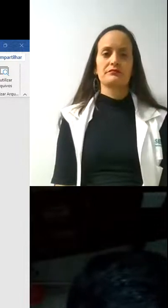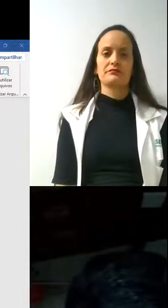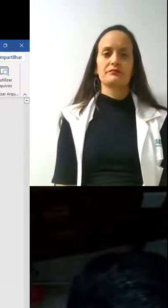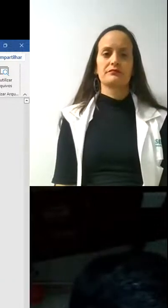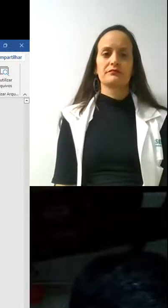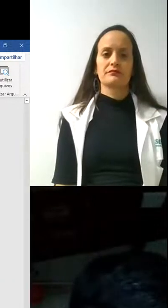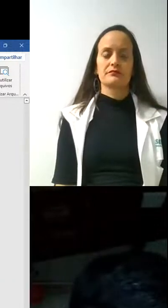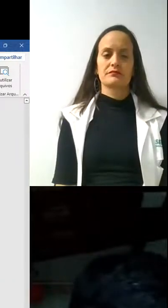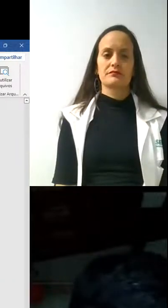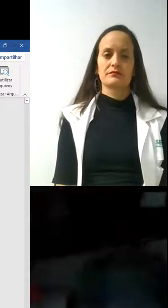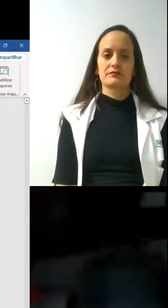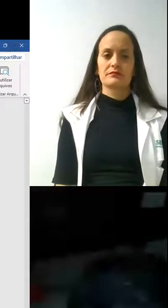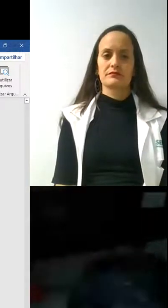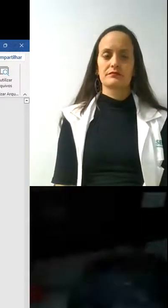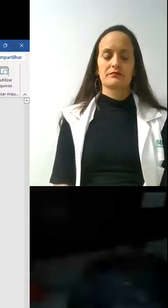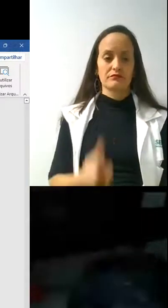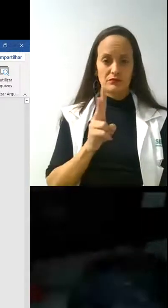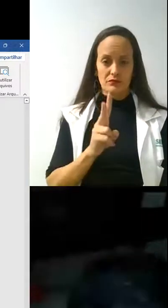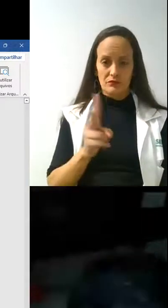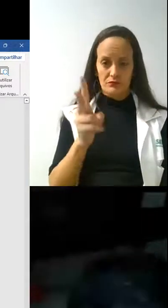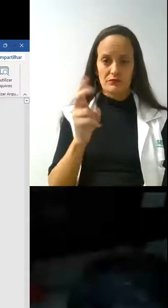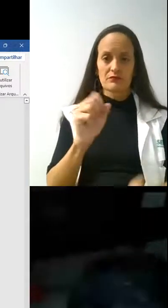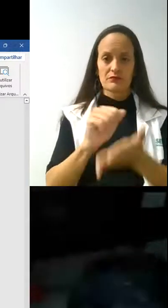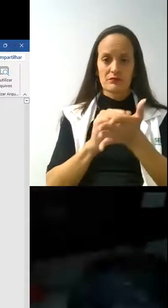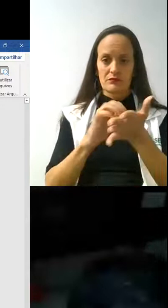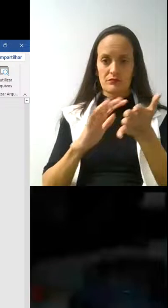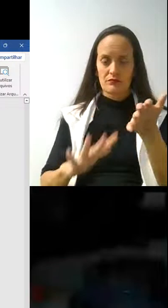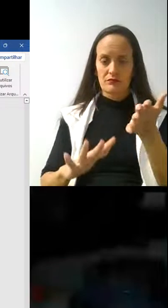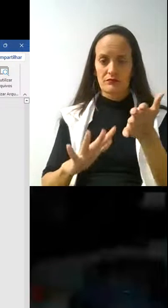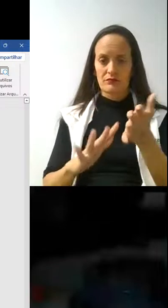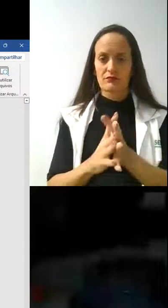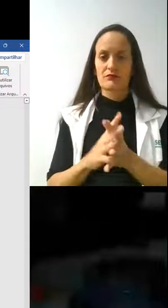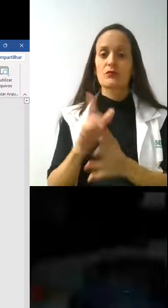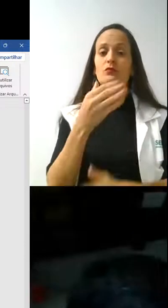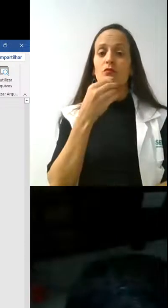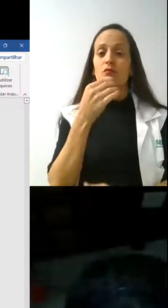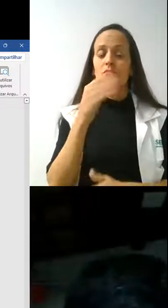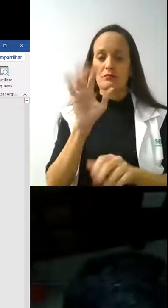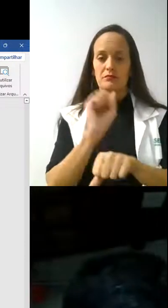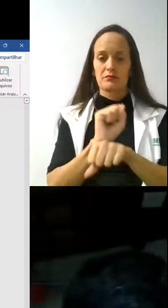Vou continuar aqui, então. Hein, Então, ó. professor? Oi, pode falar.